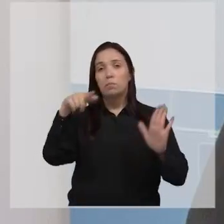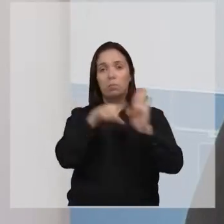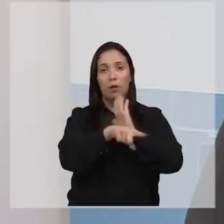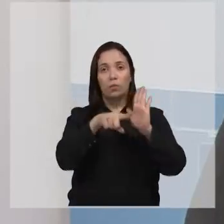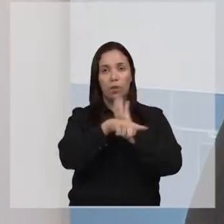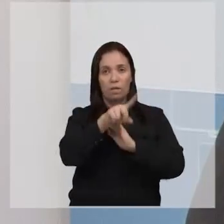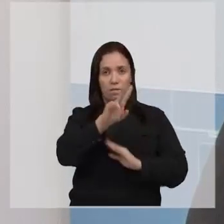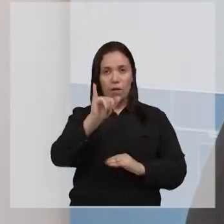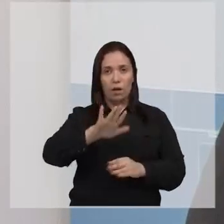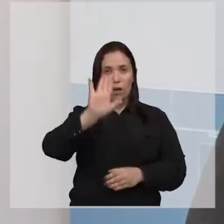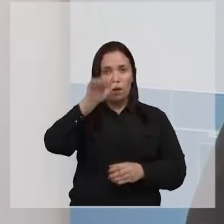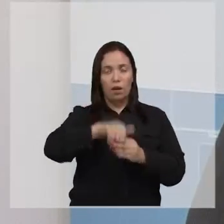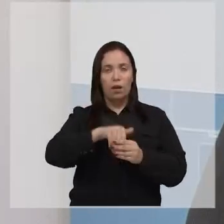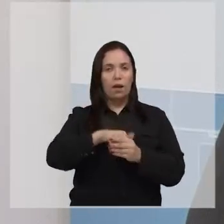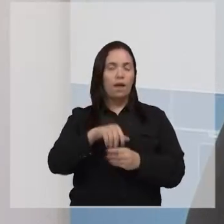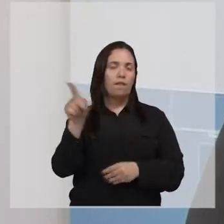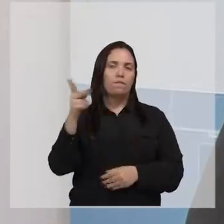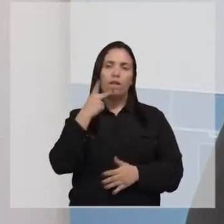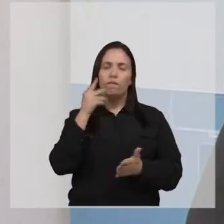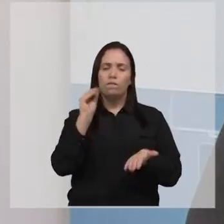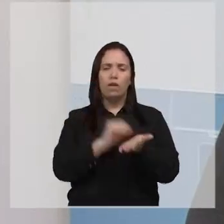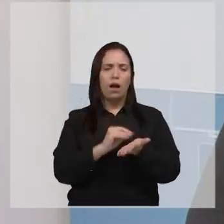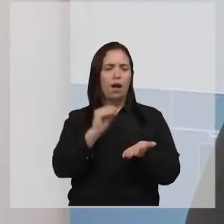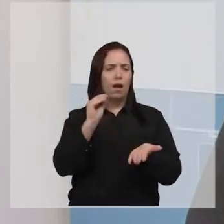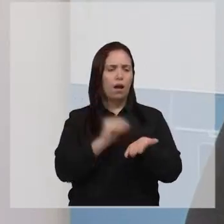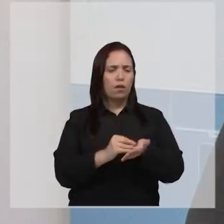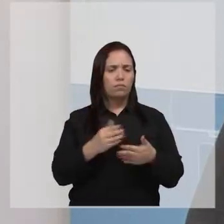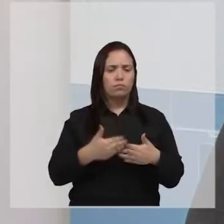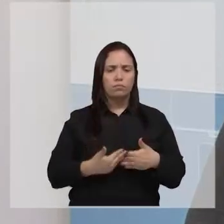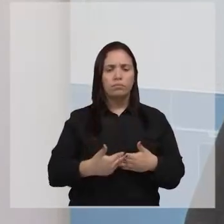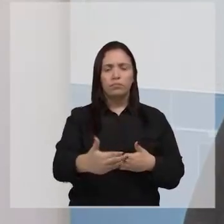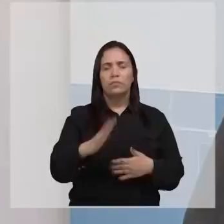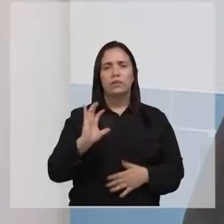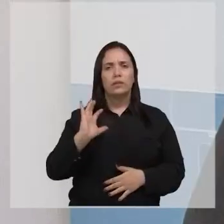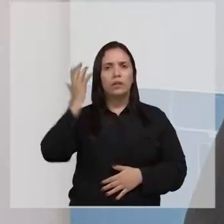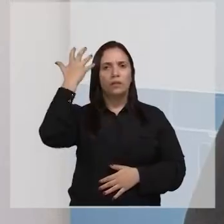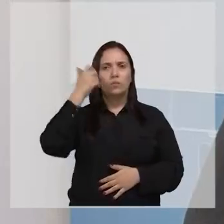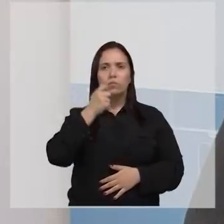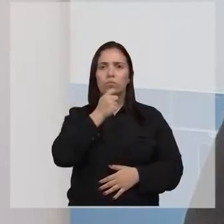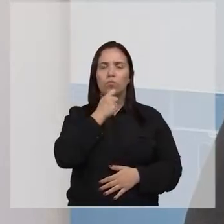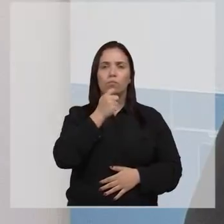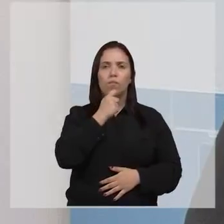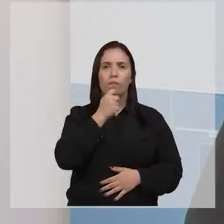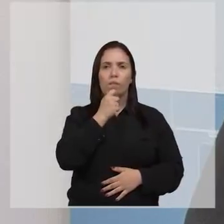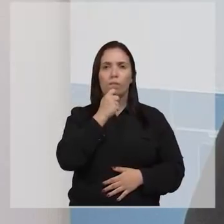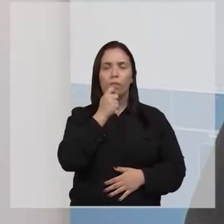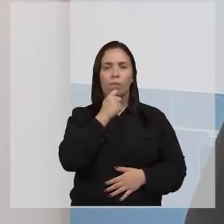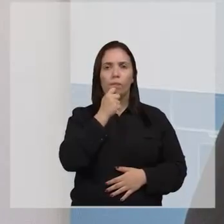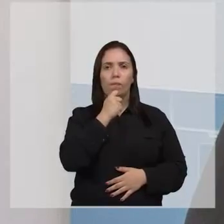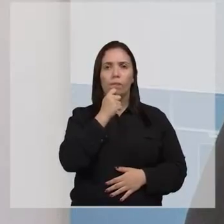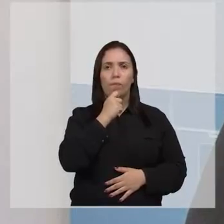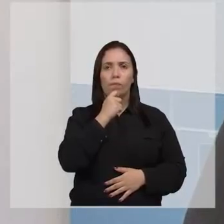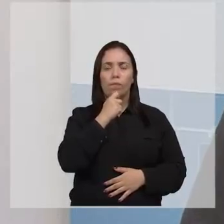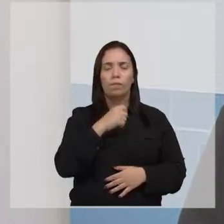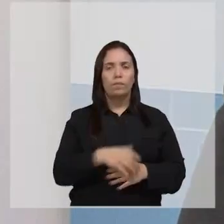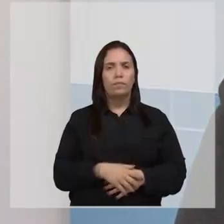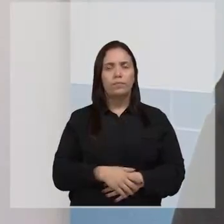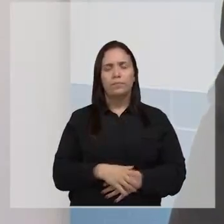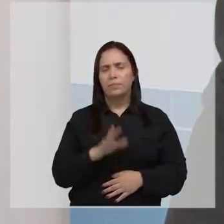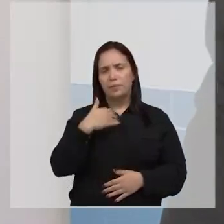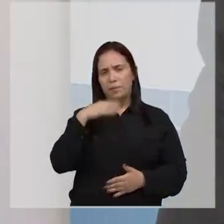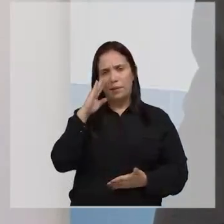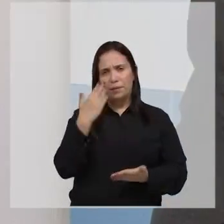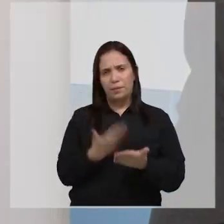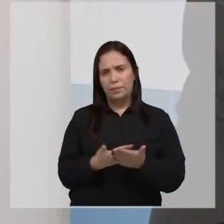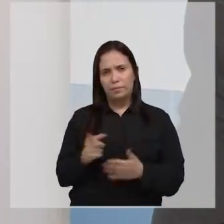disse que ainda falta muito para a decisão e que está apenas conhecendo a sigla nesta quinta-feira. Nada disso.